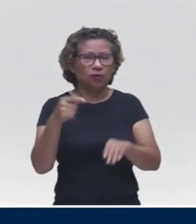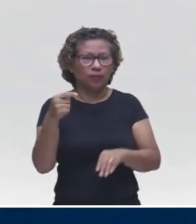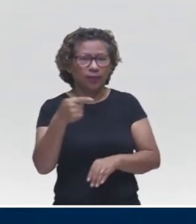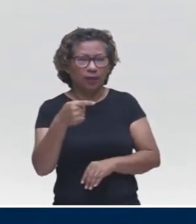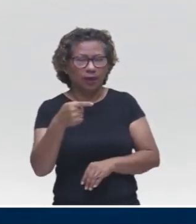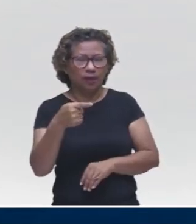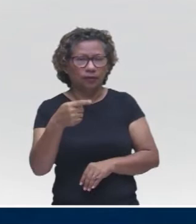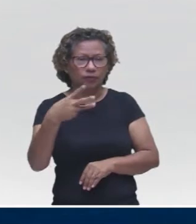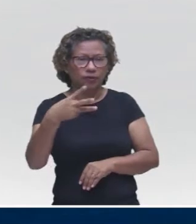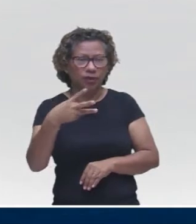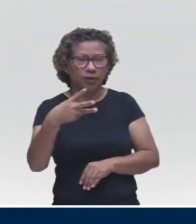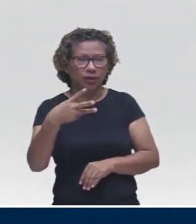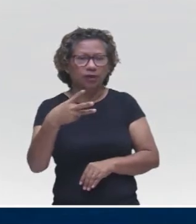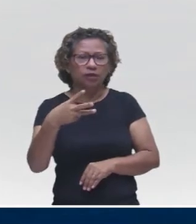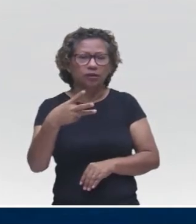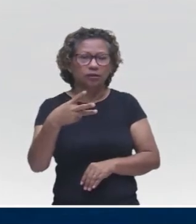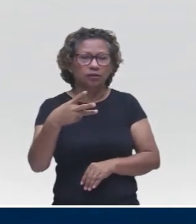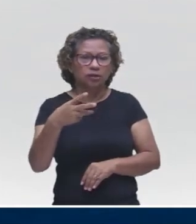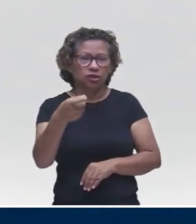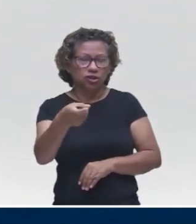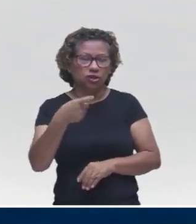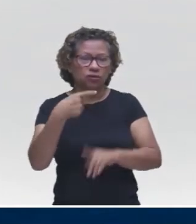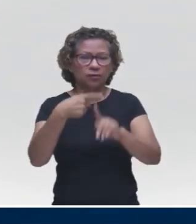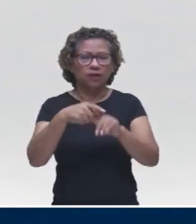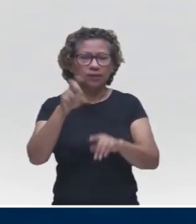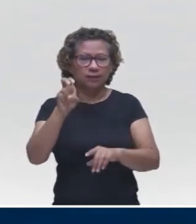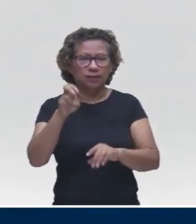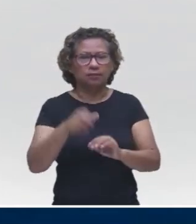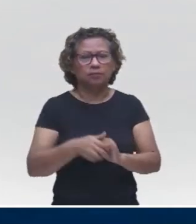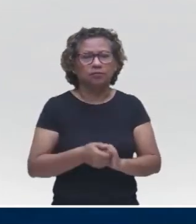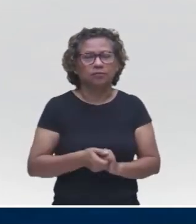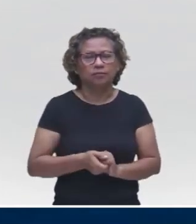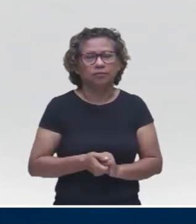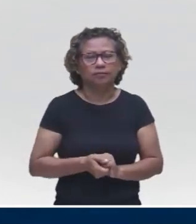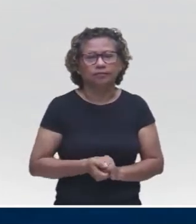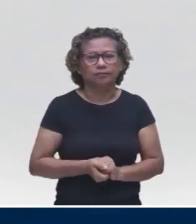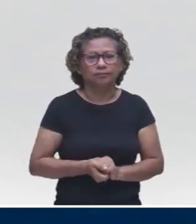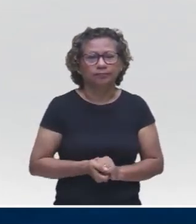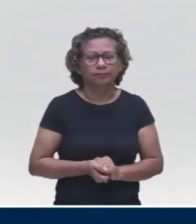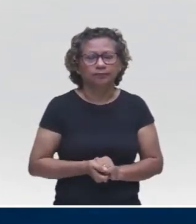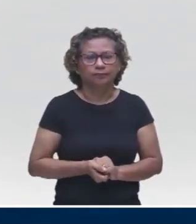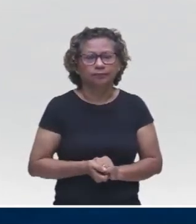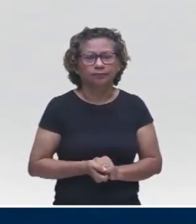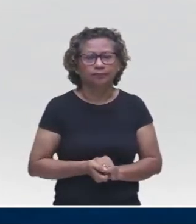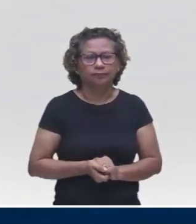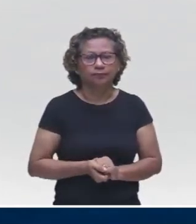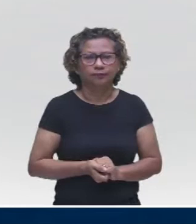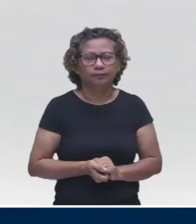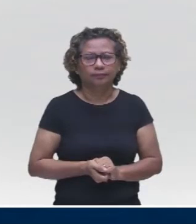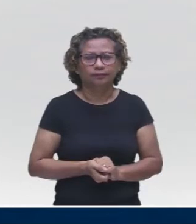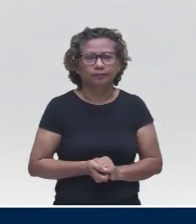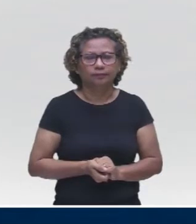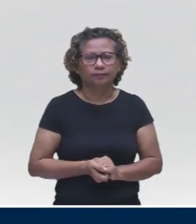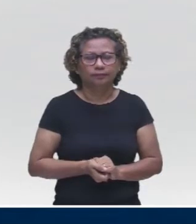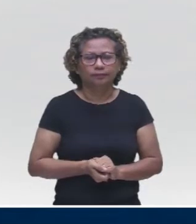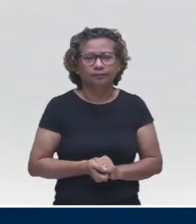F de x igual a quem? A menos 3x